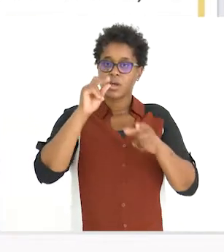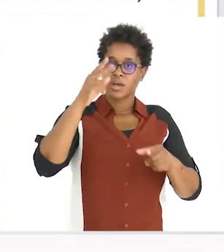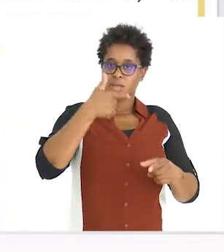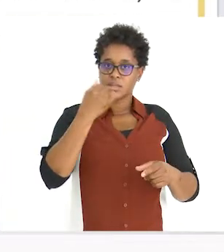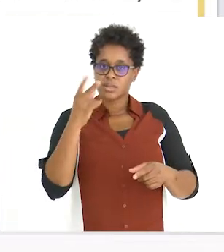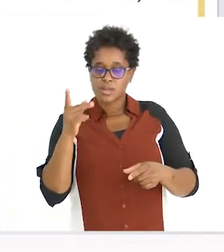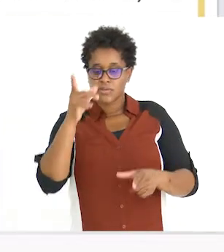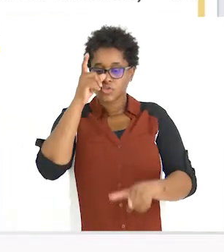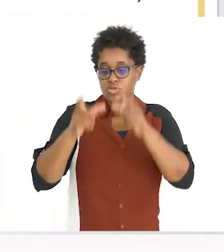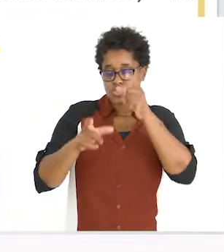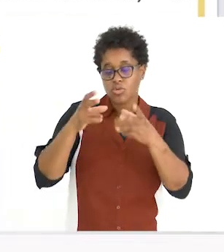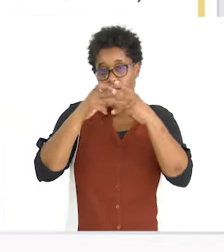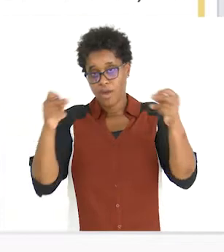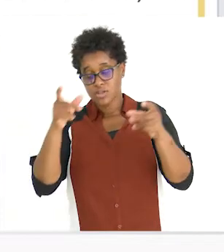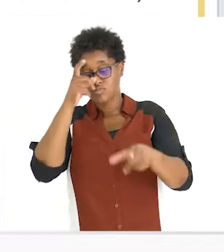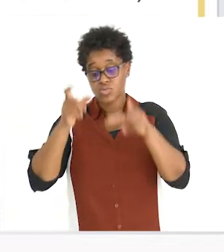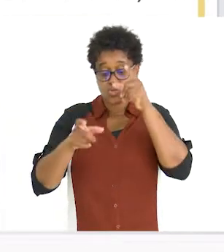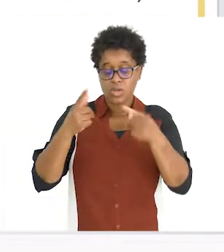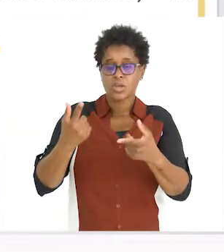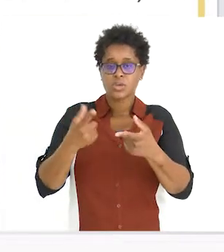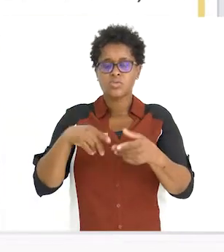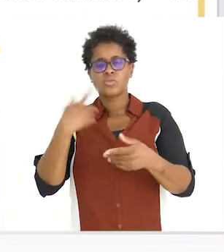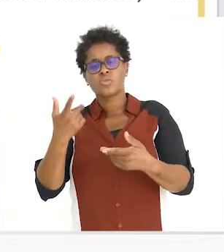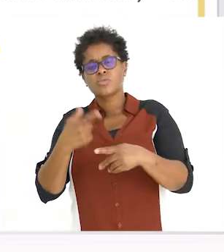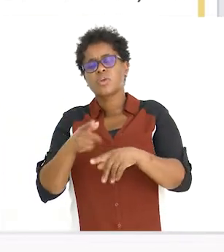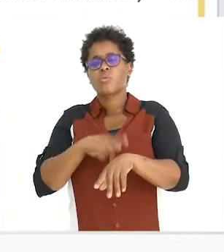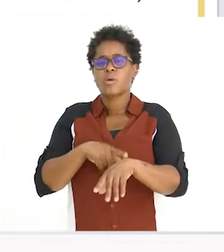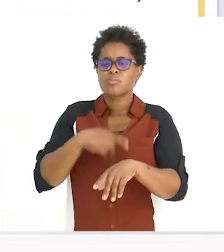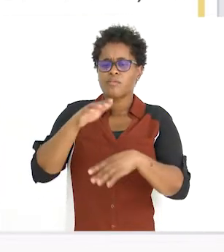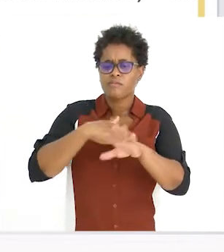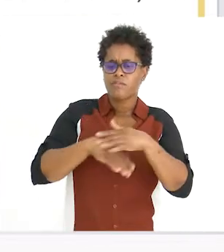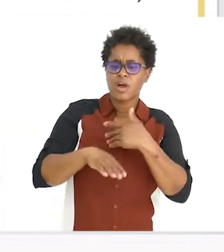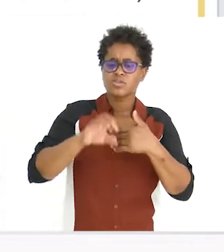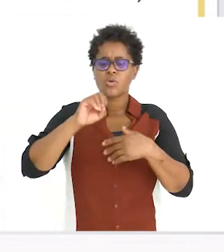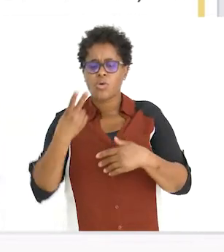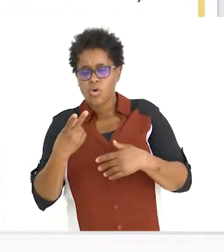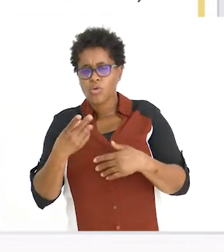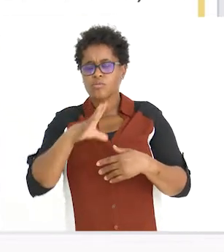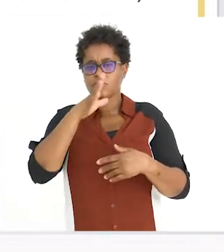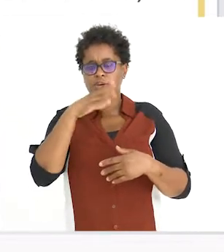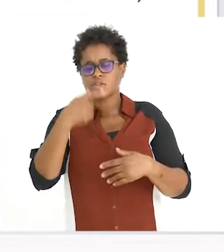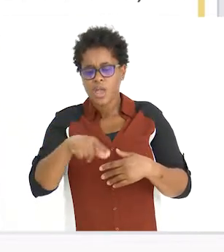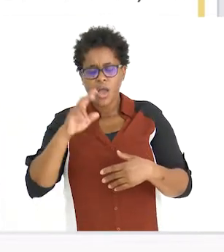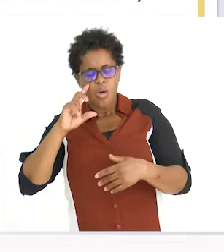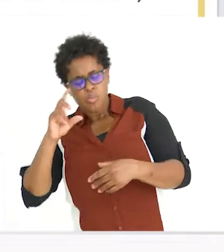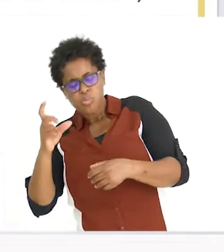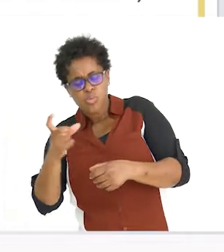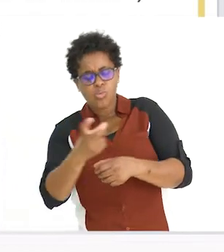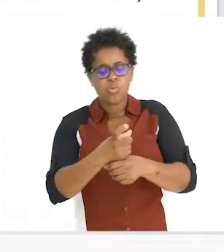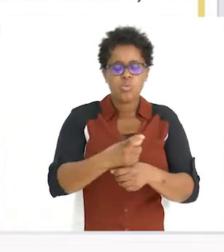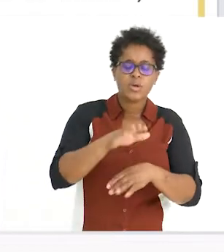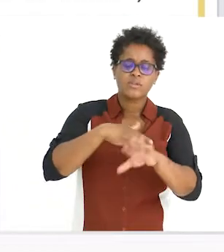que, num dado momento, exercem ou declaram estar à procura de exercer uma